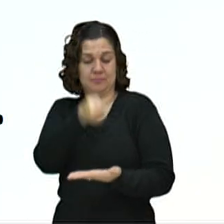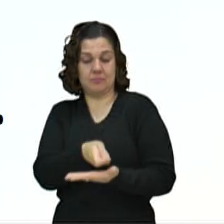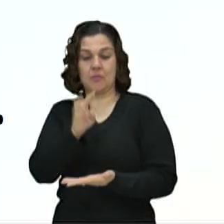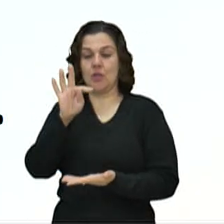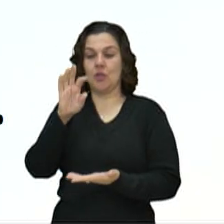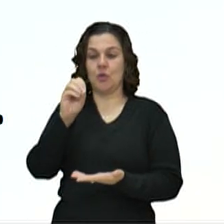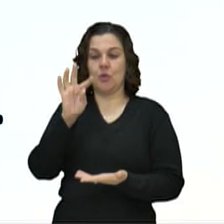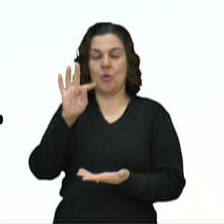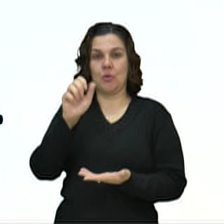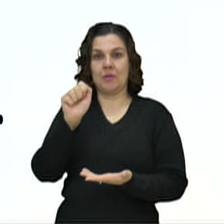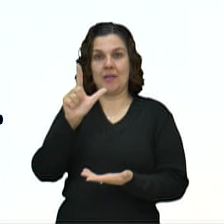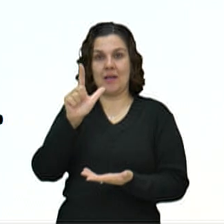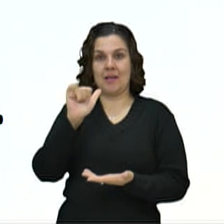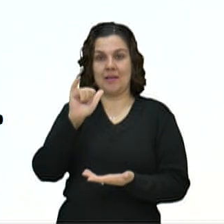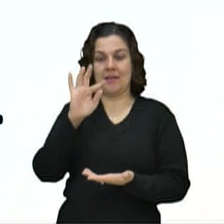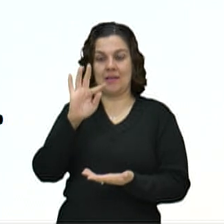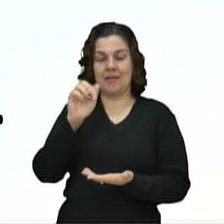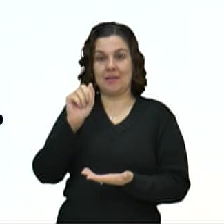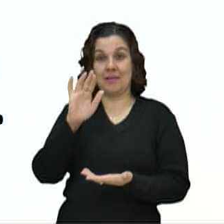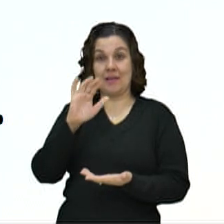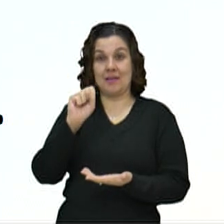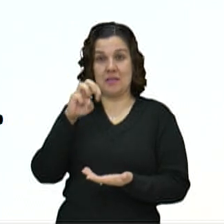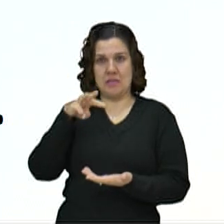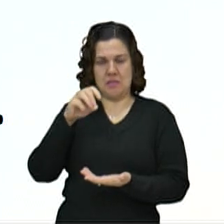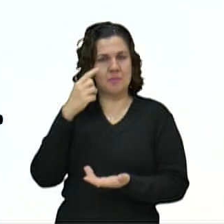totalitarismo. Palavra diferente, né?